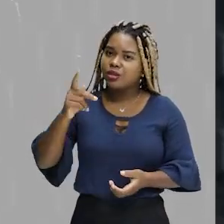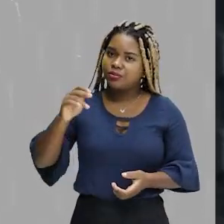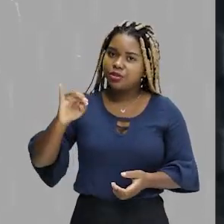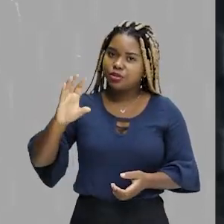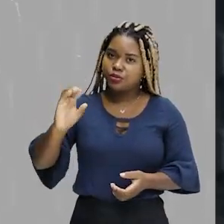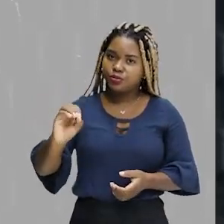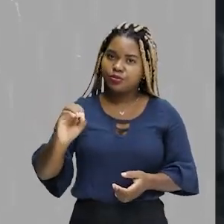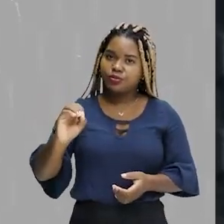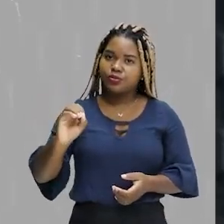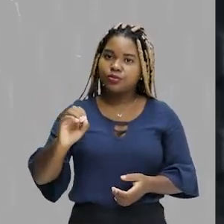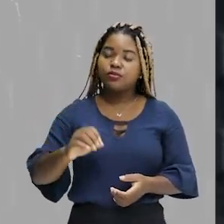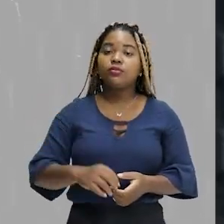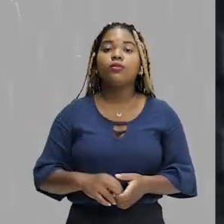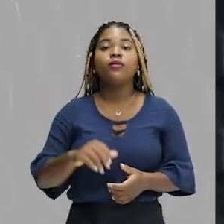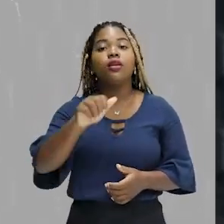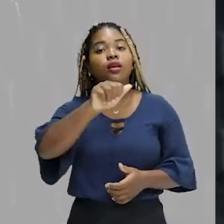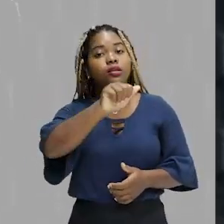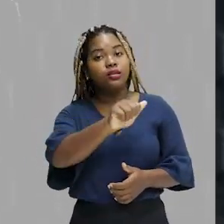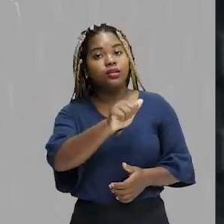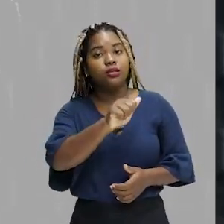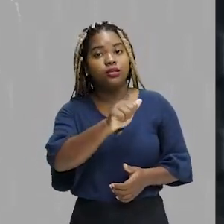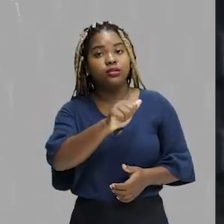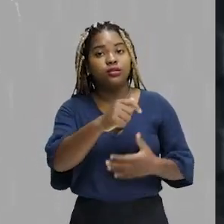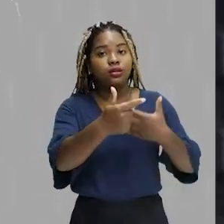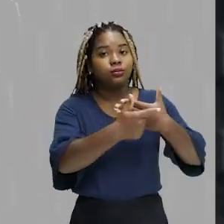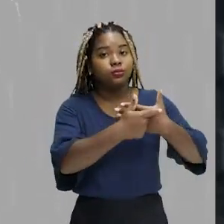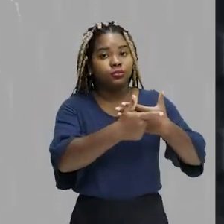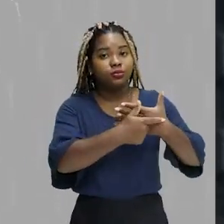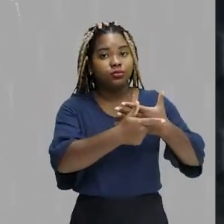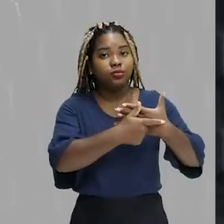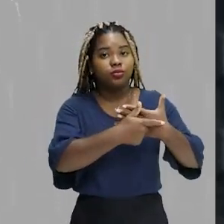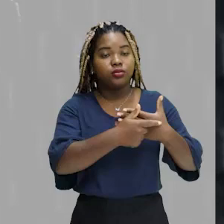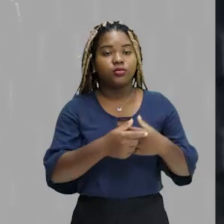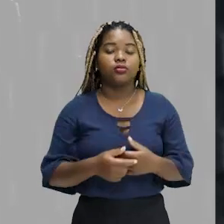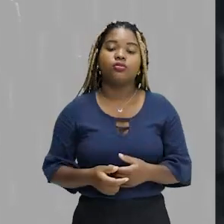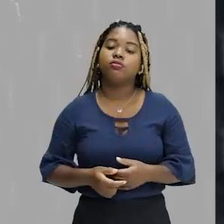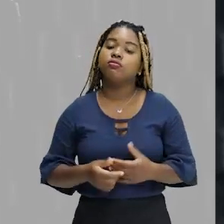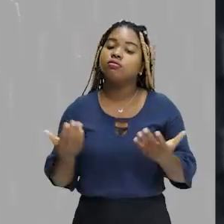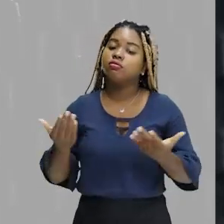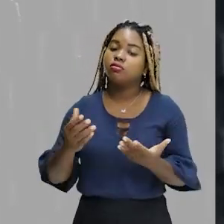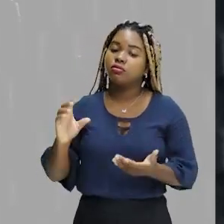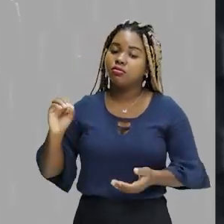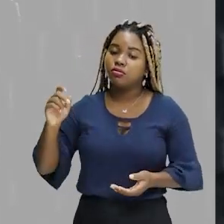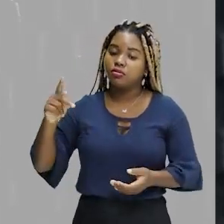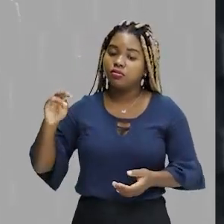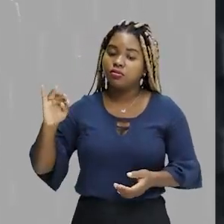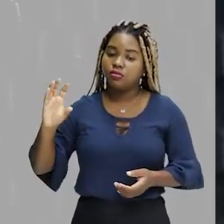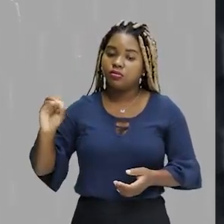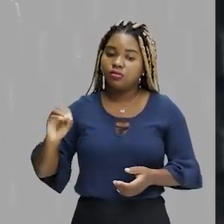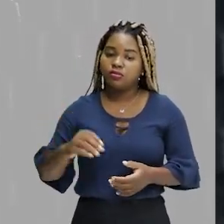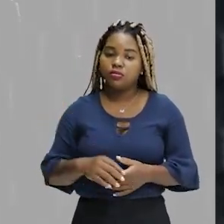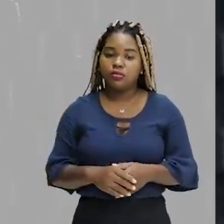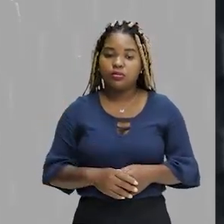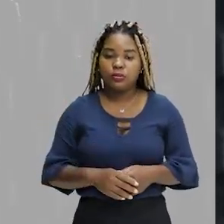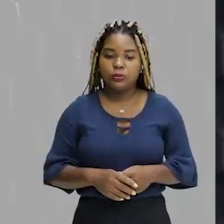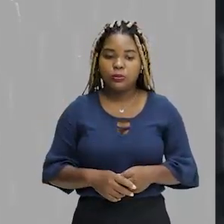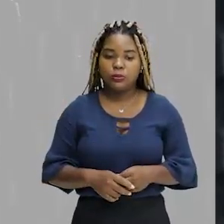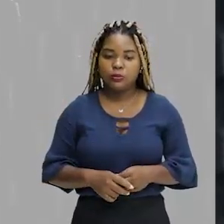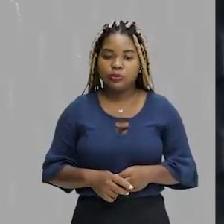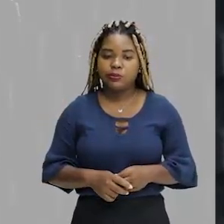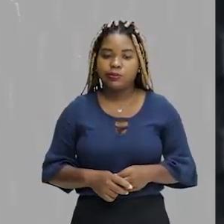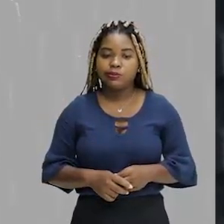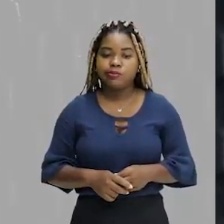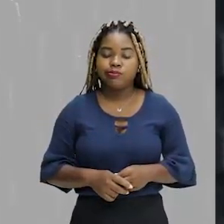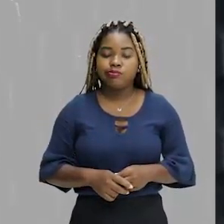ópticos. Porque na letra A ele fala de isômeros de função e agora de isômeros ópticos. Beleza? Ele